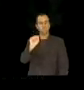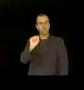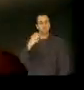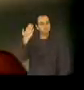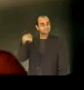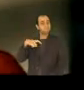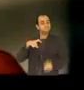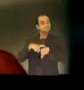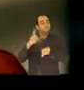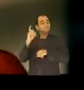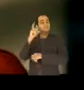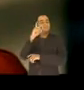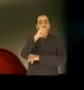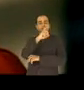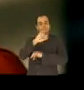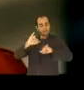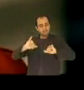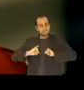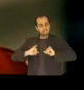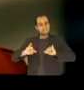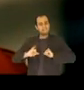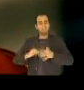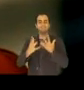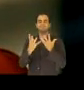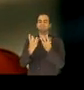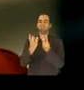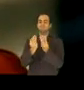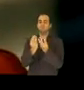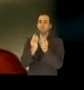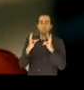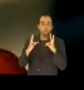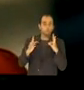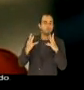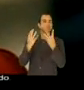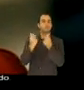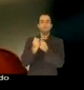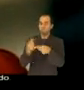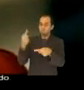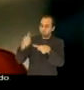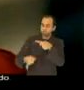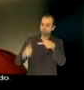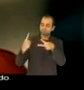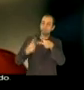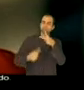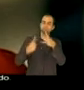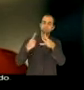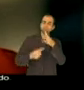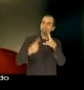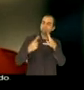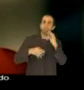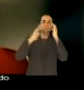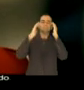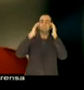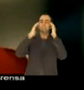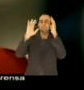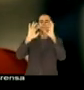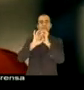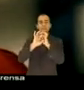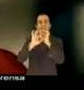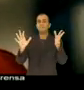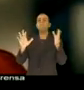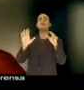ditadura. Foi uma época muito difícil. Vivíamos nas trevas. Tudo, mas tudo mesmo era proibido.